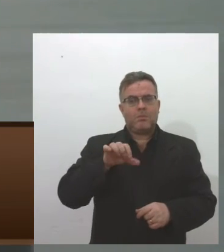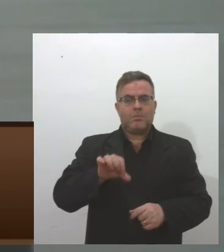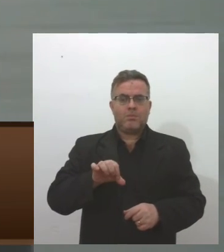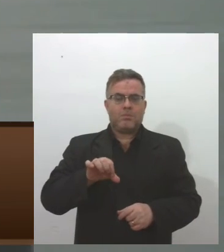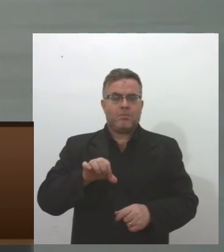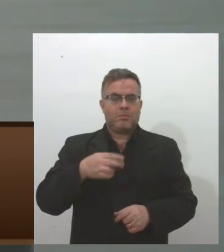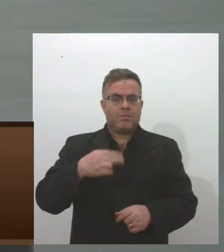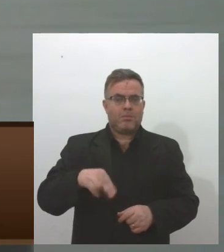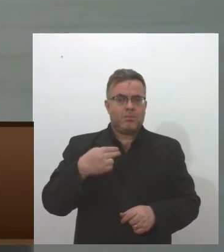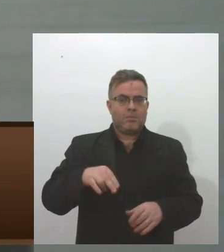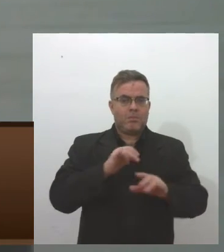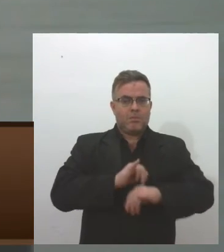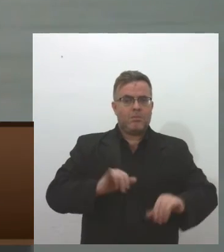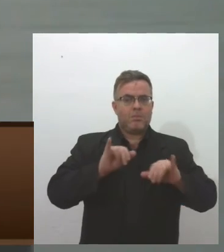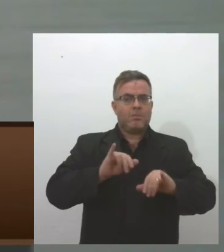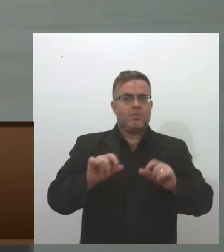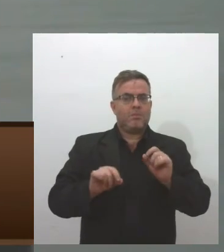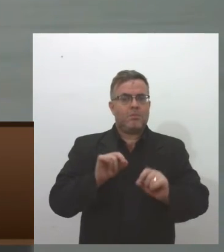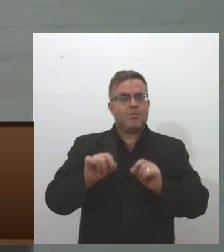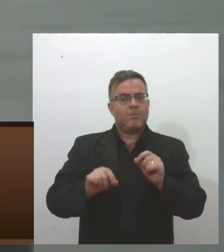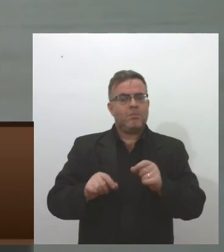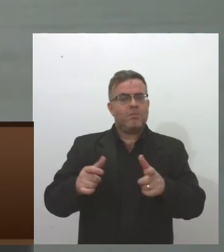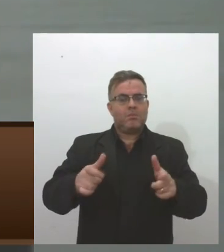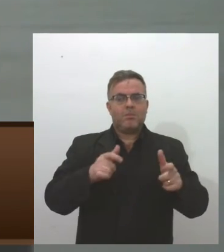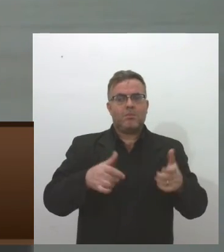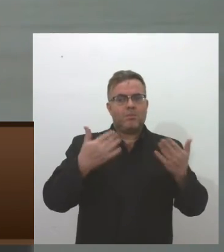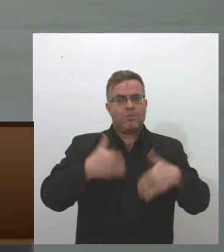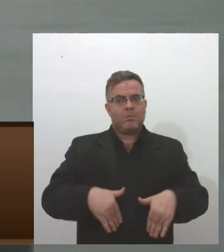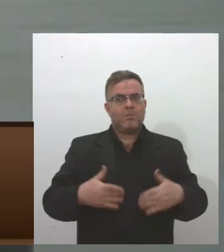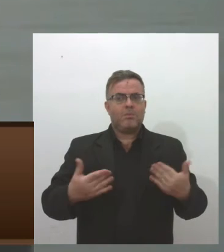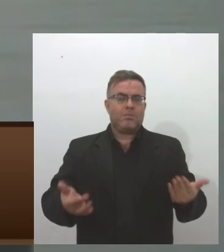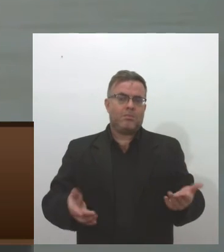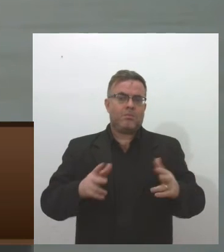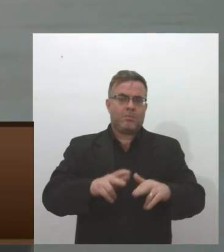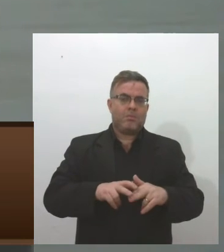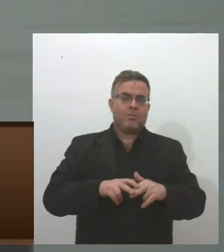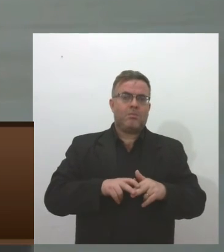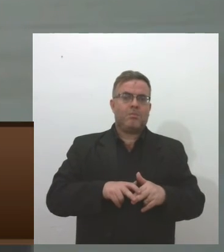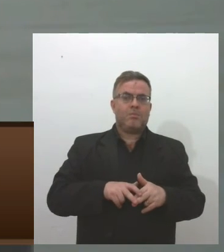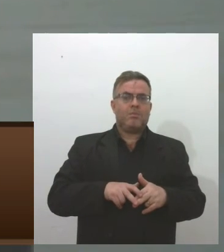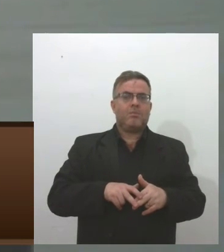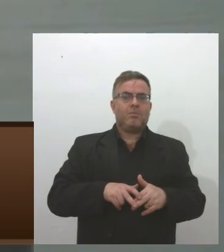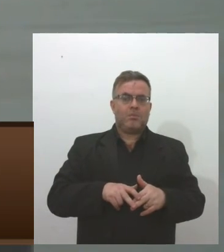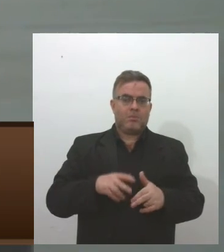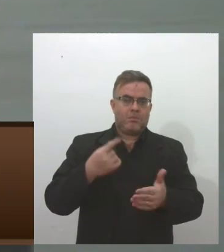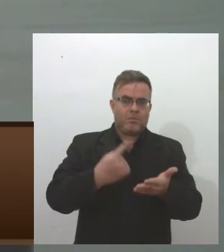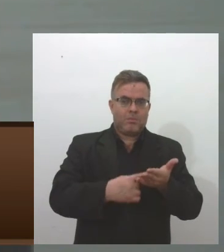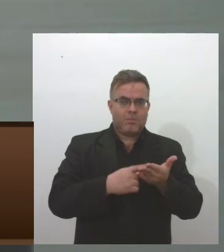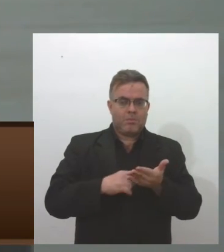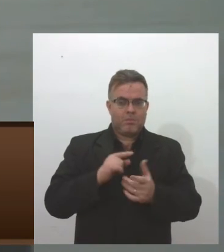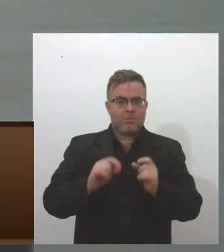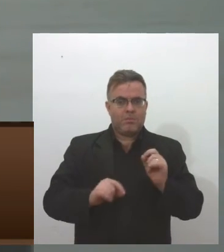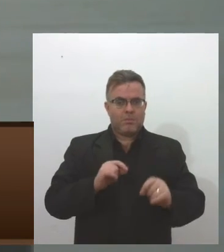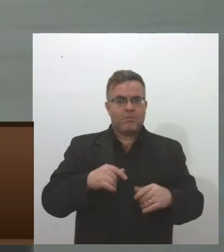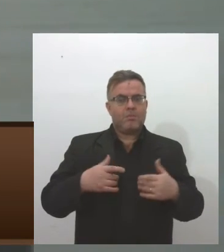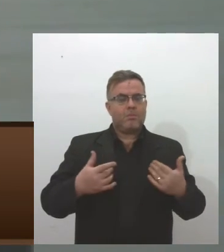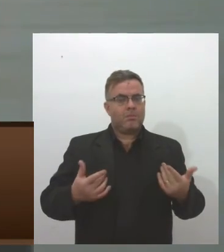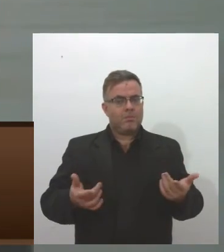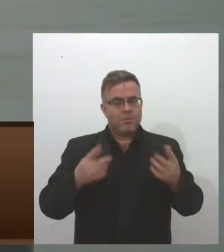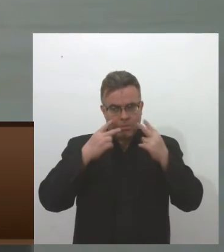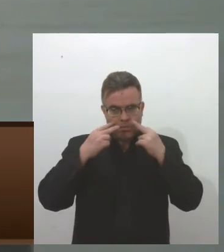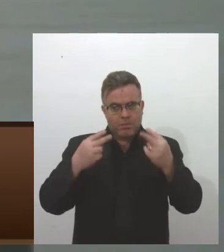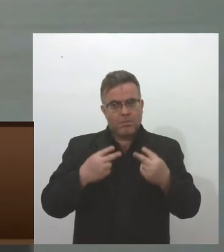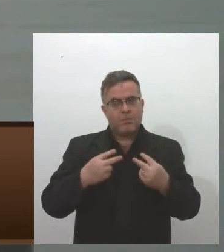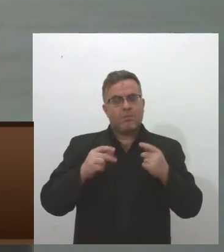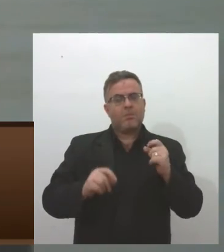sejam informados os locais de prova, tá? Então, vocês acompanhem na programação da TV Alesp que a gente vai estar divulgando. E olha, o Ministério Público